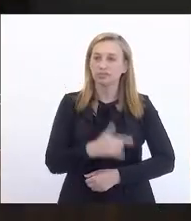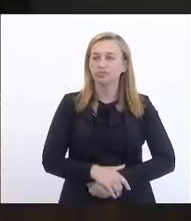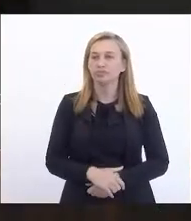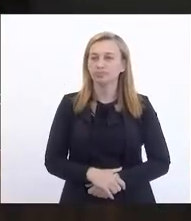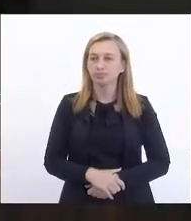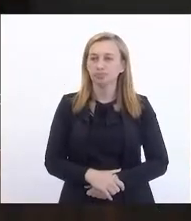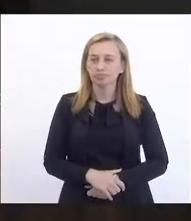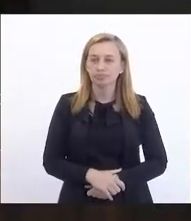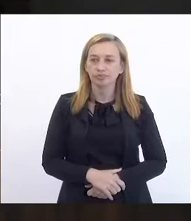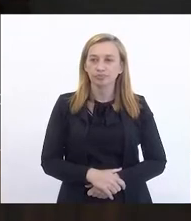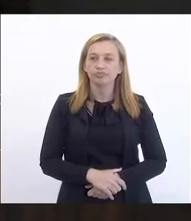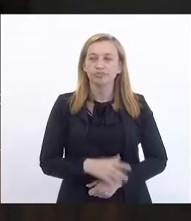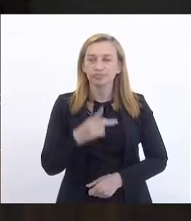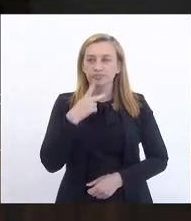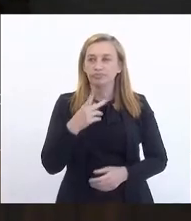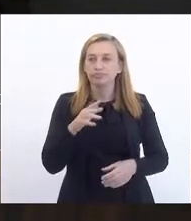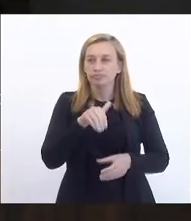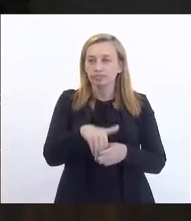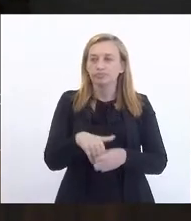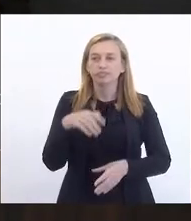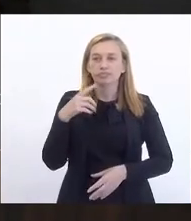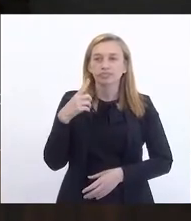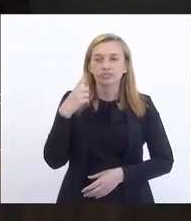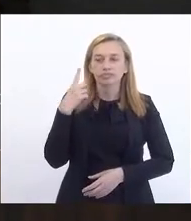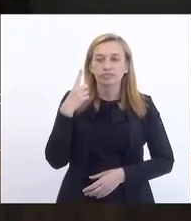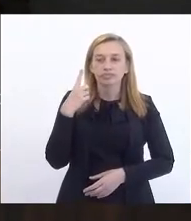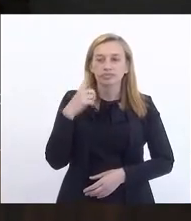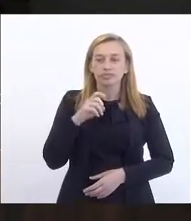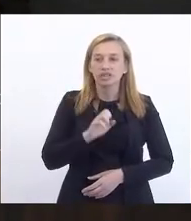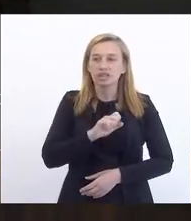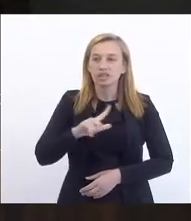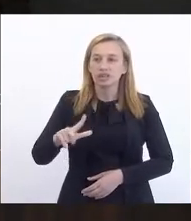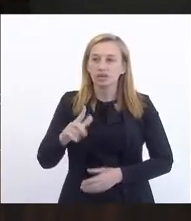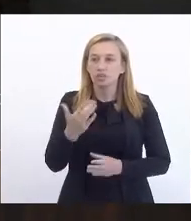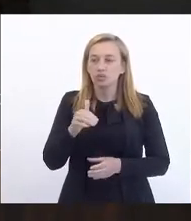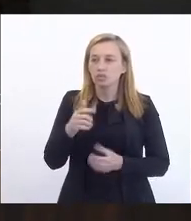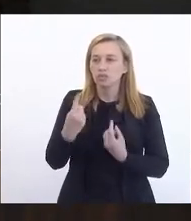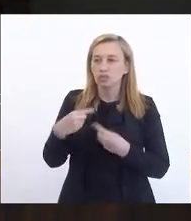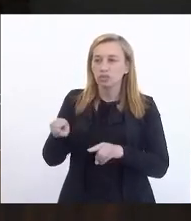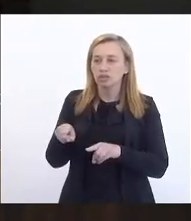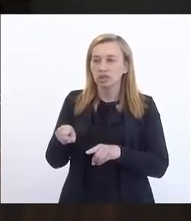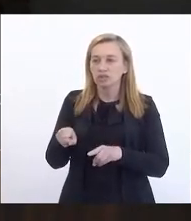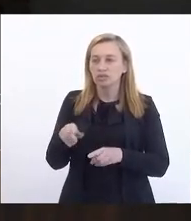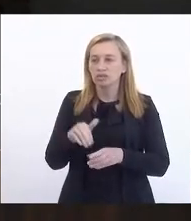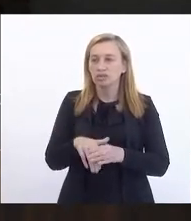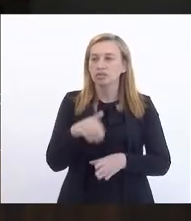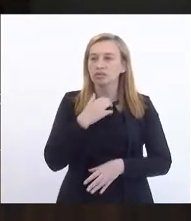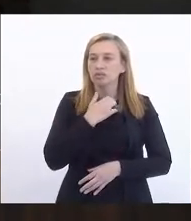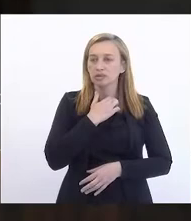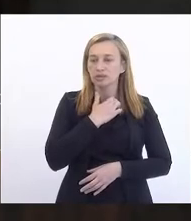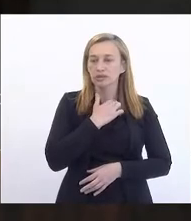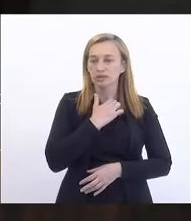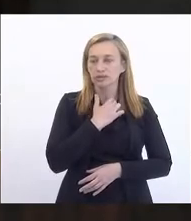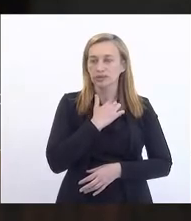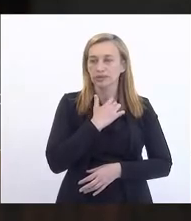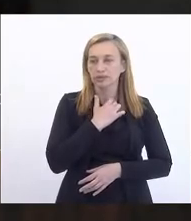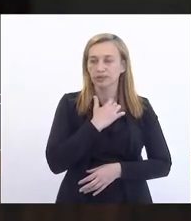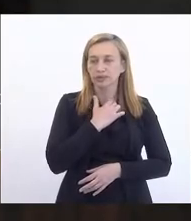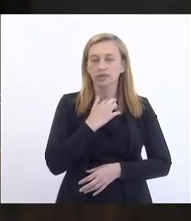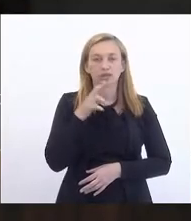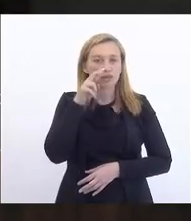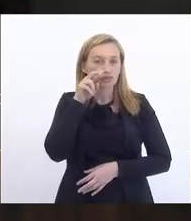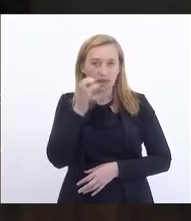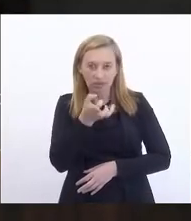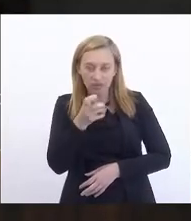É declaração de voto Daniel Librelon, contrário. Subtenente Bernardo. Rosenberg, quer